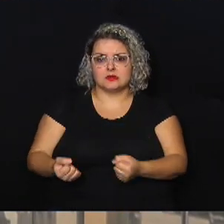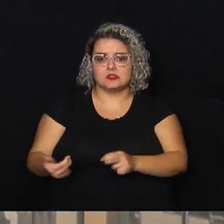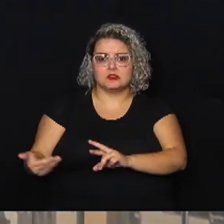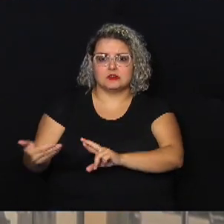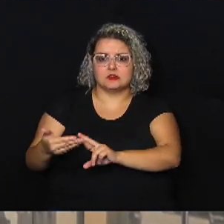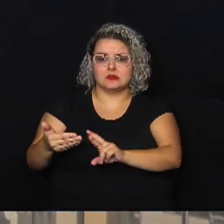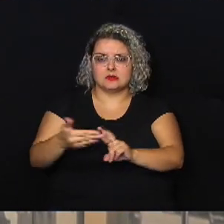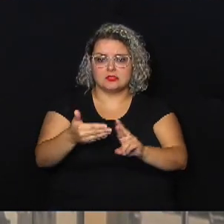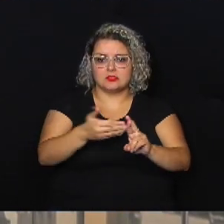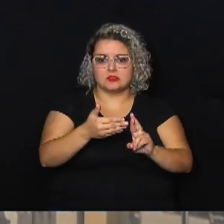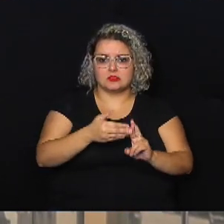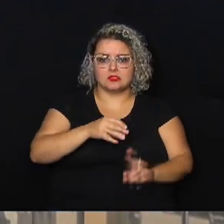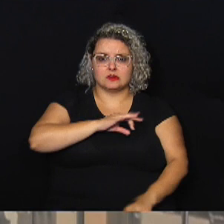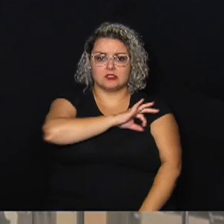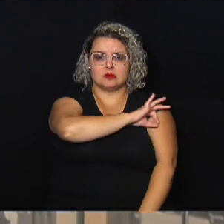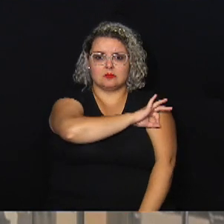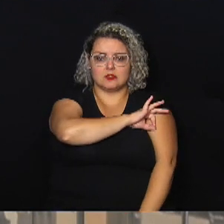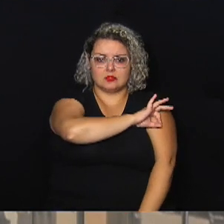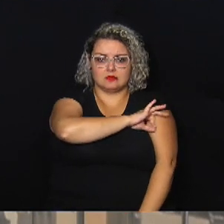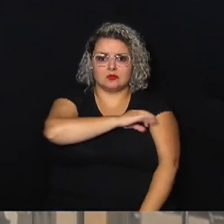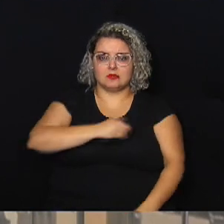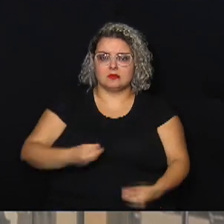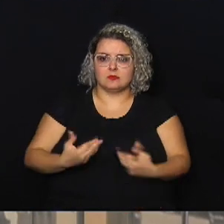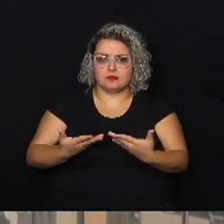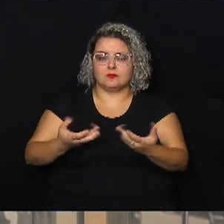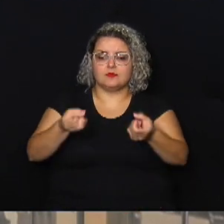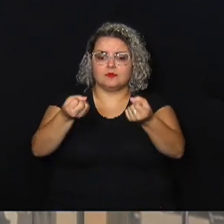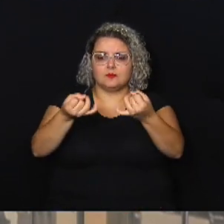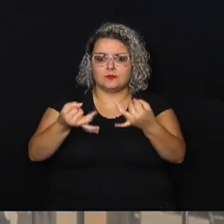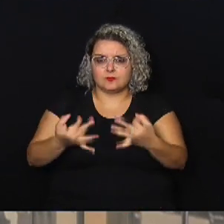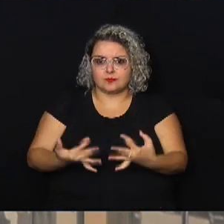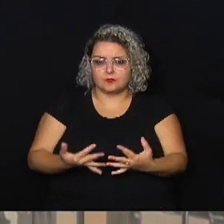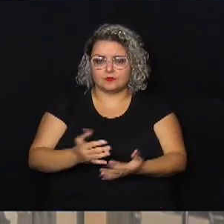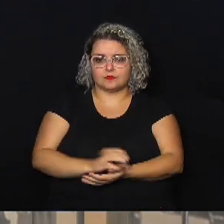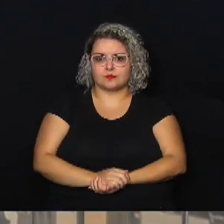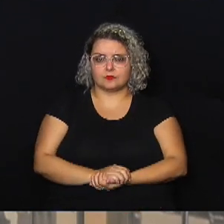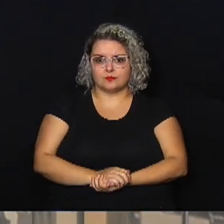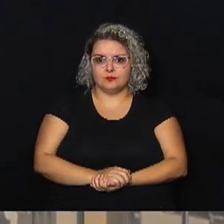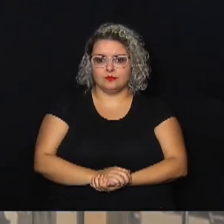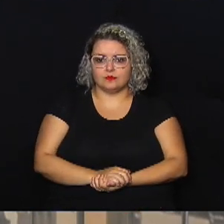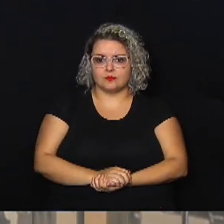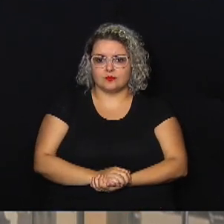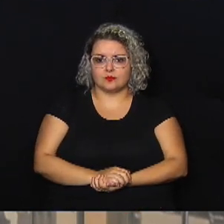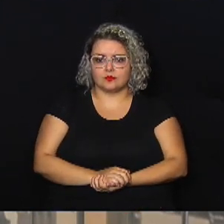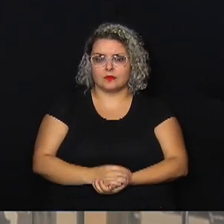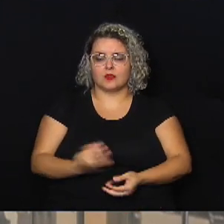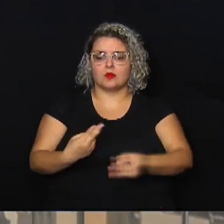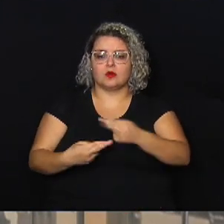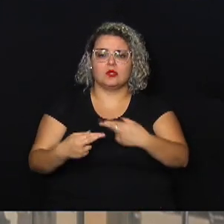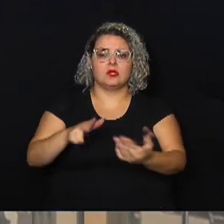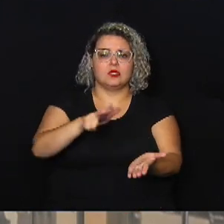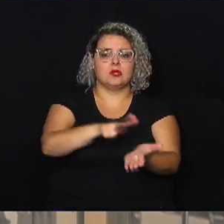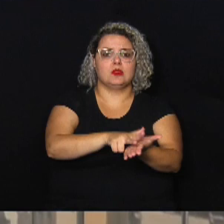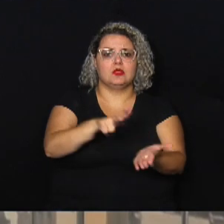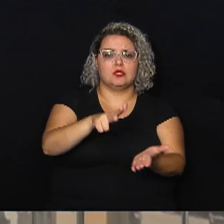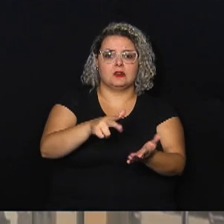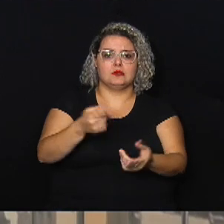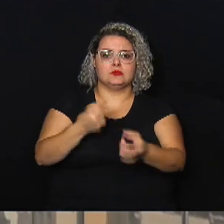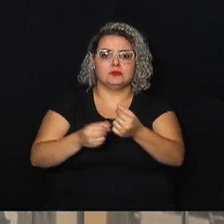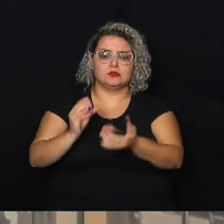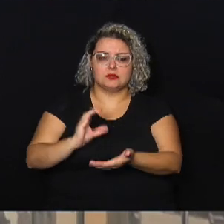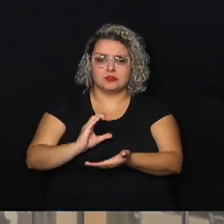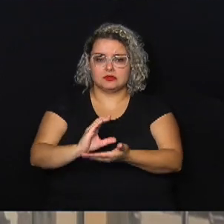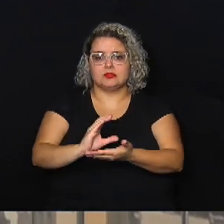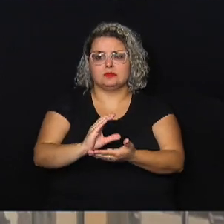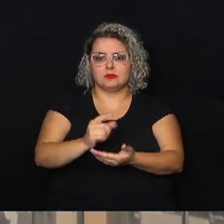representantes da Prefeitura que prestaram esclarecimentos em relação à regulação das emendas impositivas dos